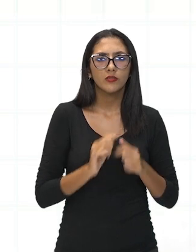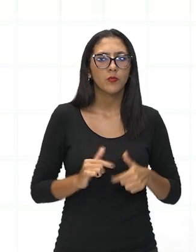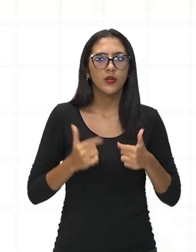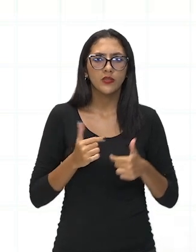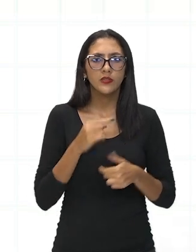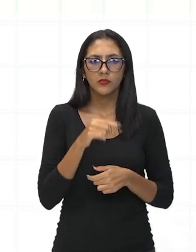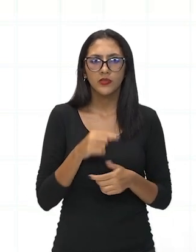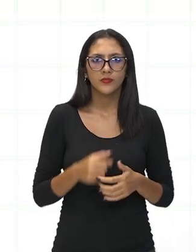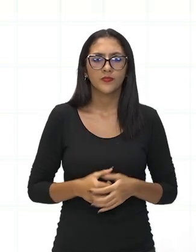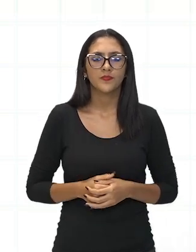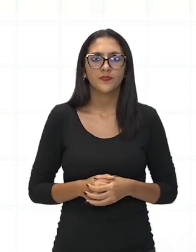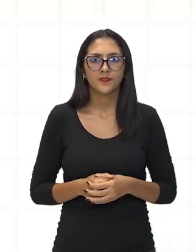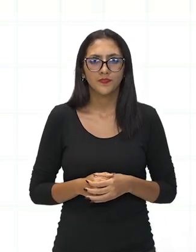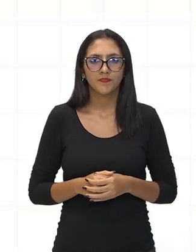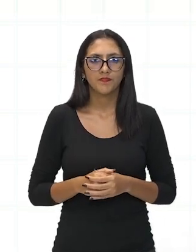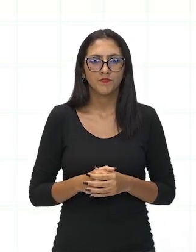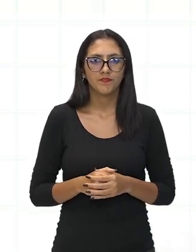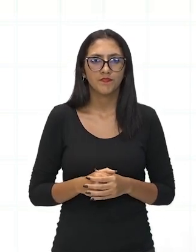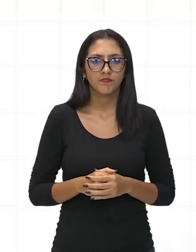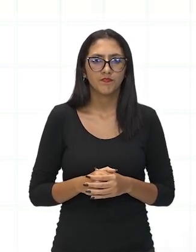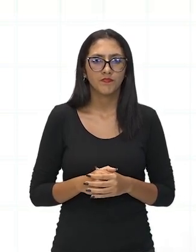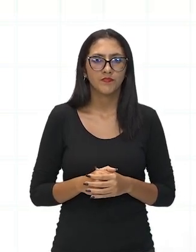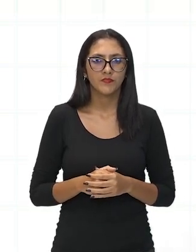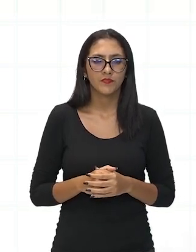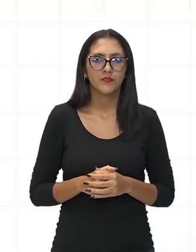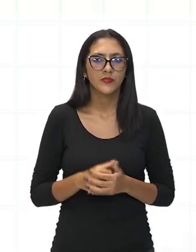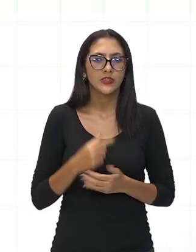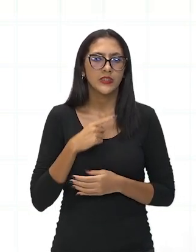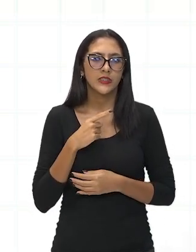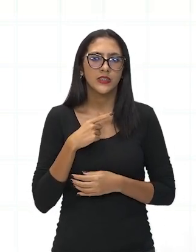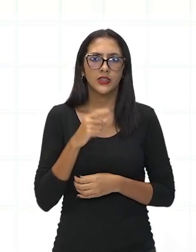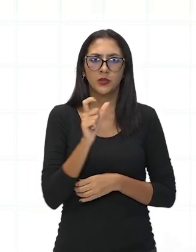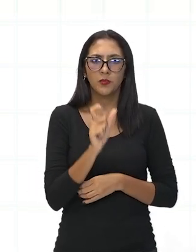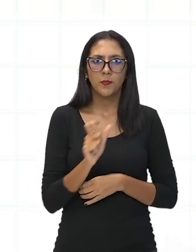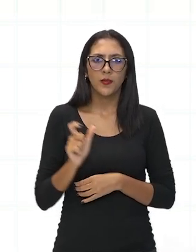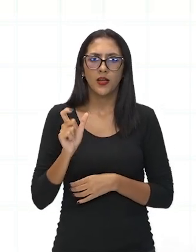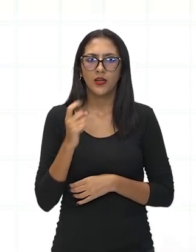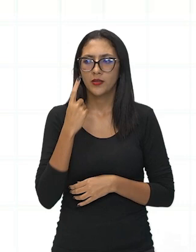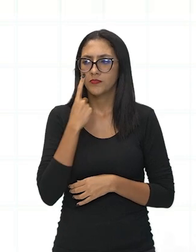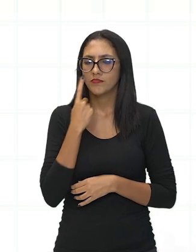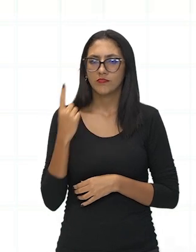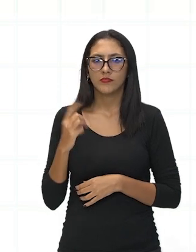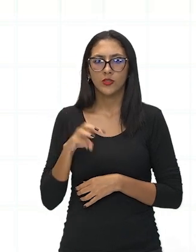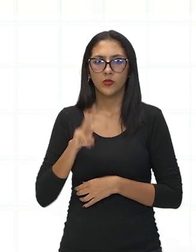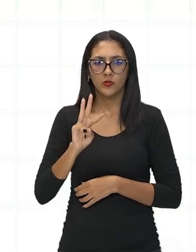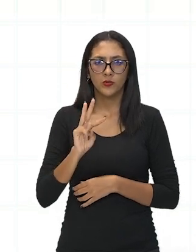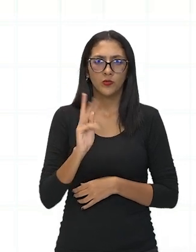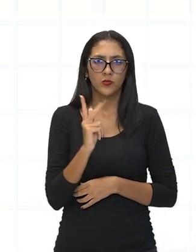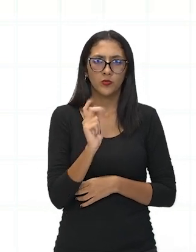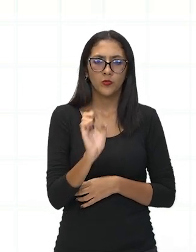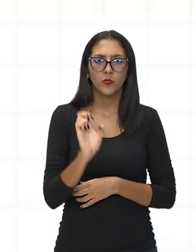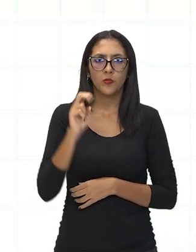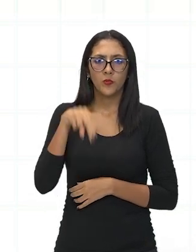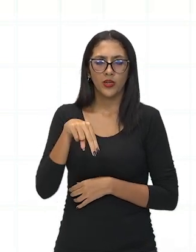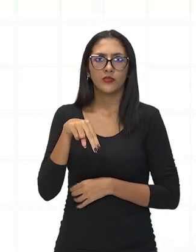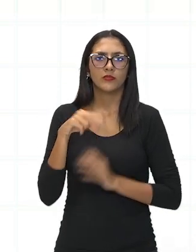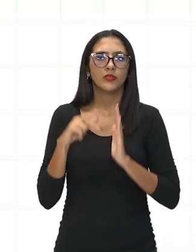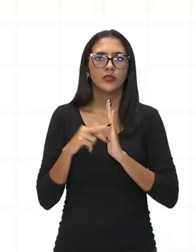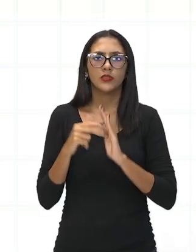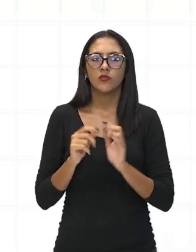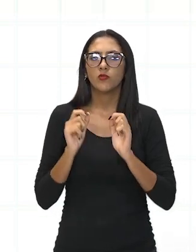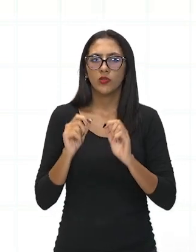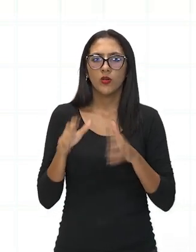shark attacked him? Aqui temos uma expressão de tempo, que significa